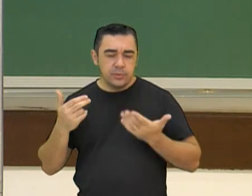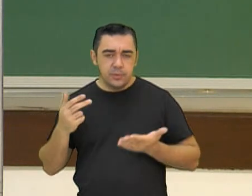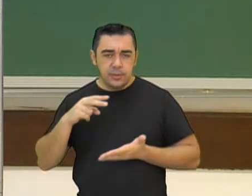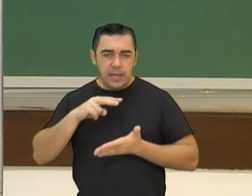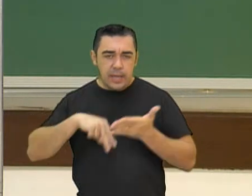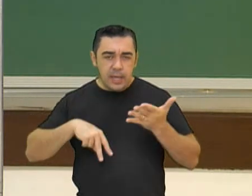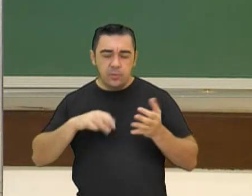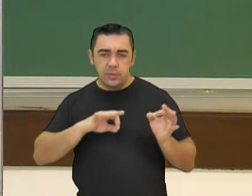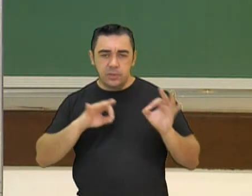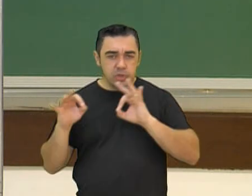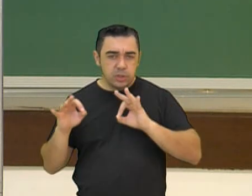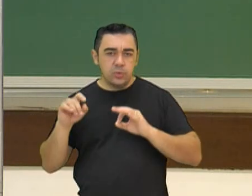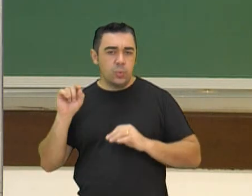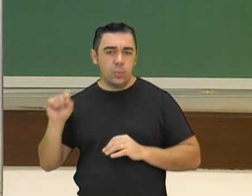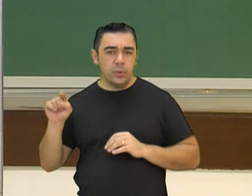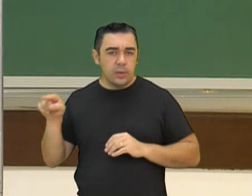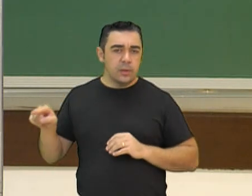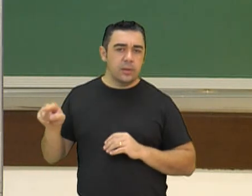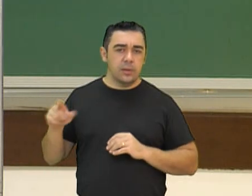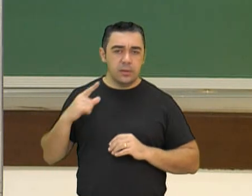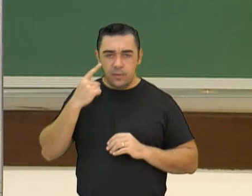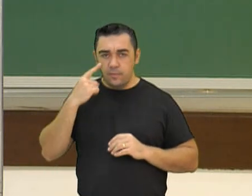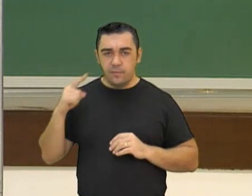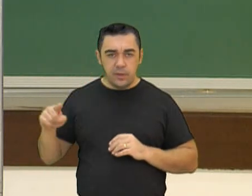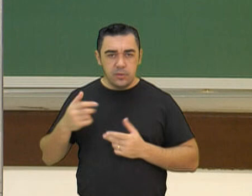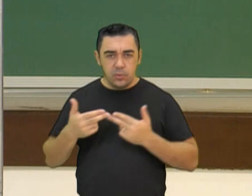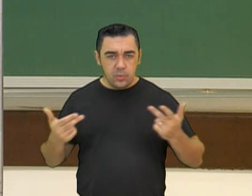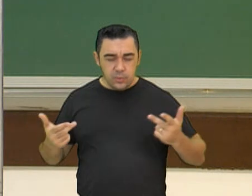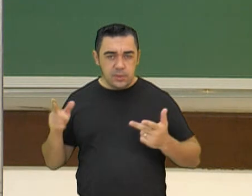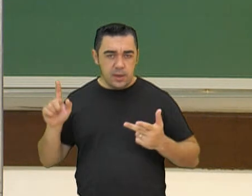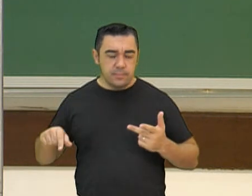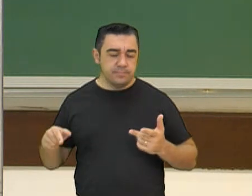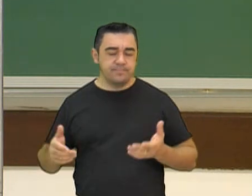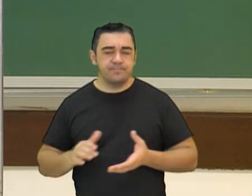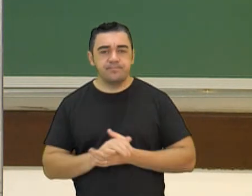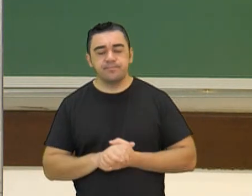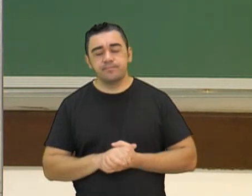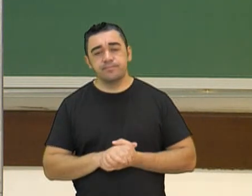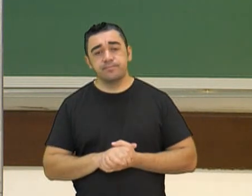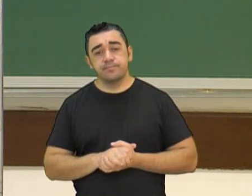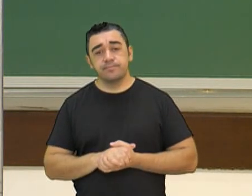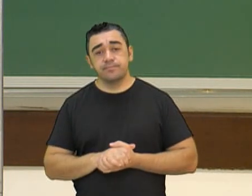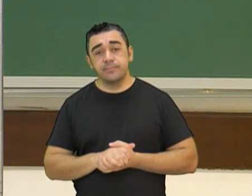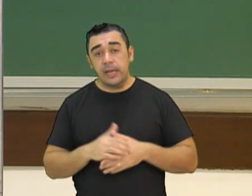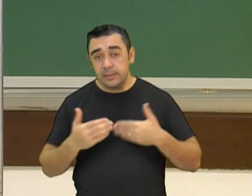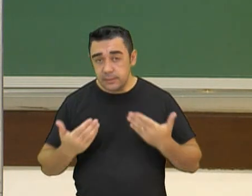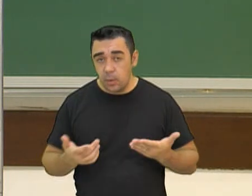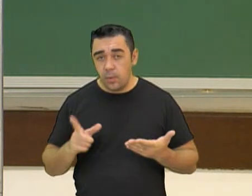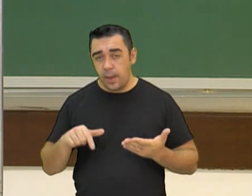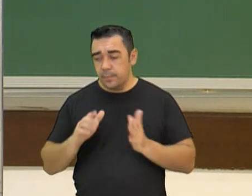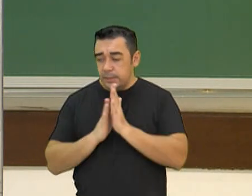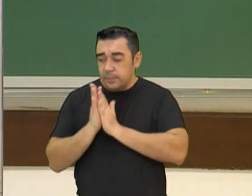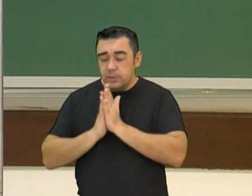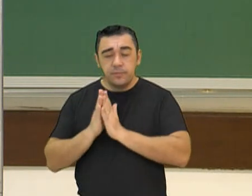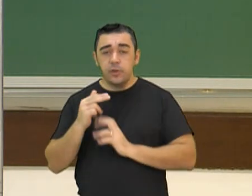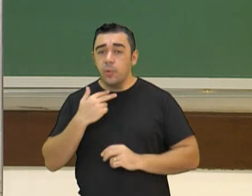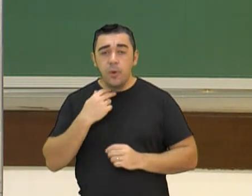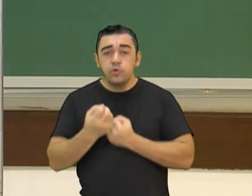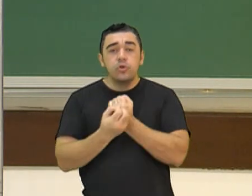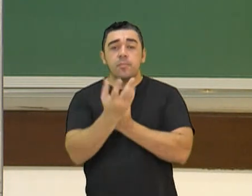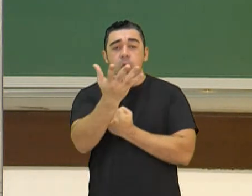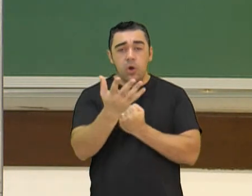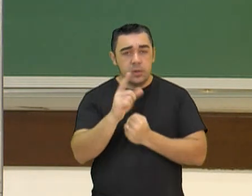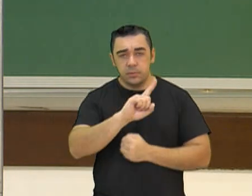ali aquela obra literária, aquele produto cultural, obra cinematográfica, enfim, né? Então, para gerar essa expectativa, não pode contar o